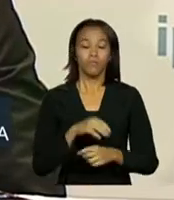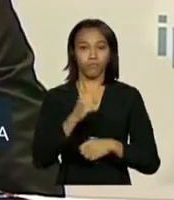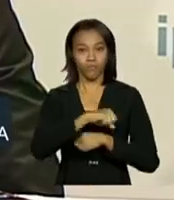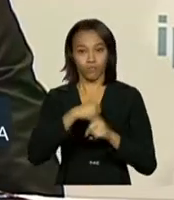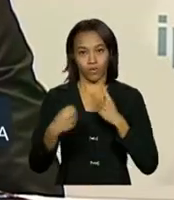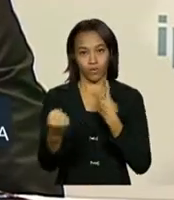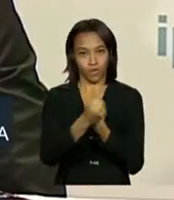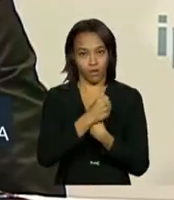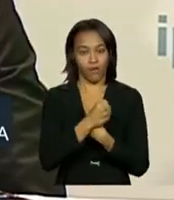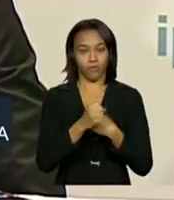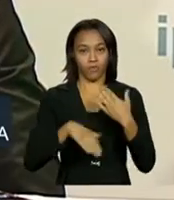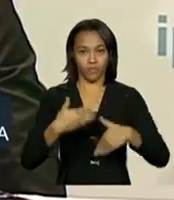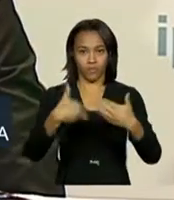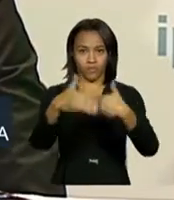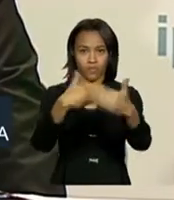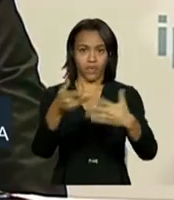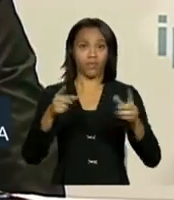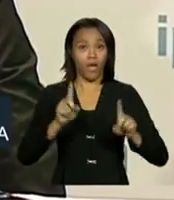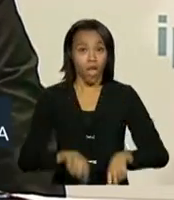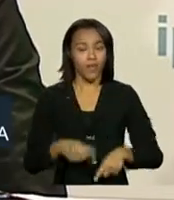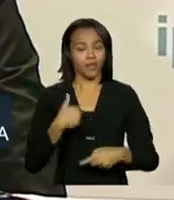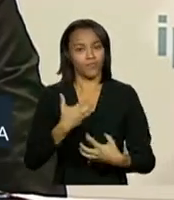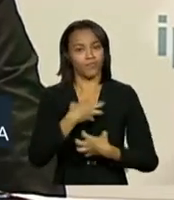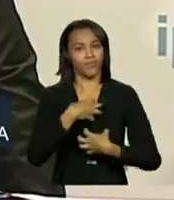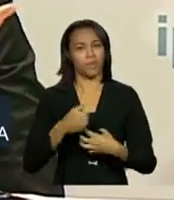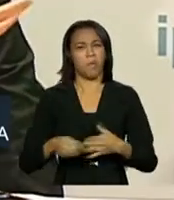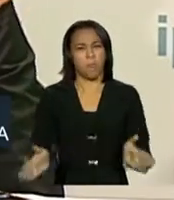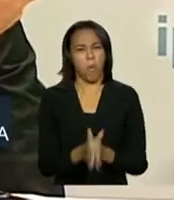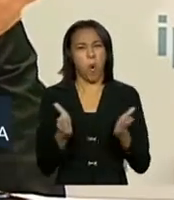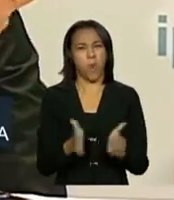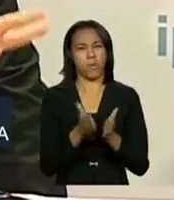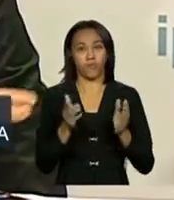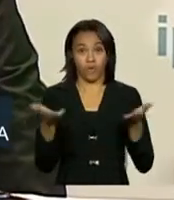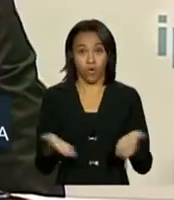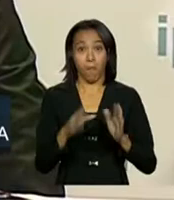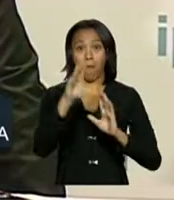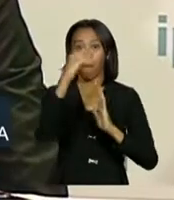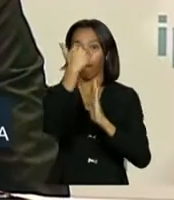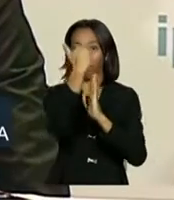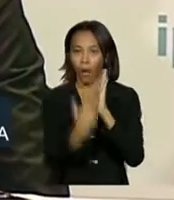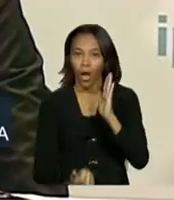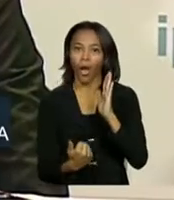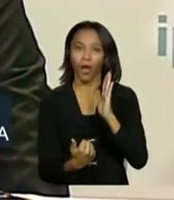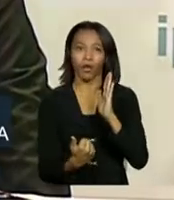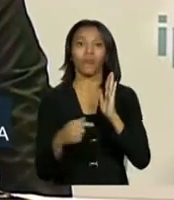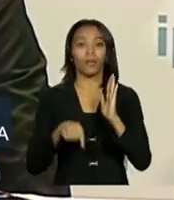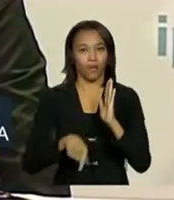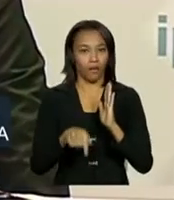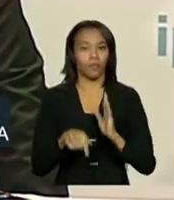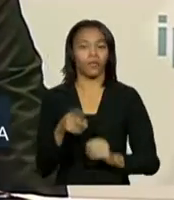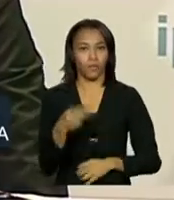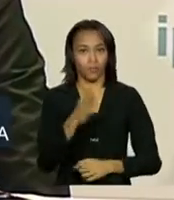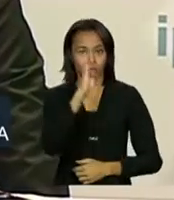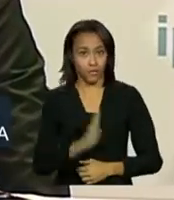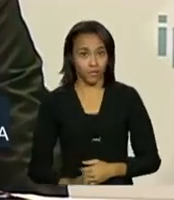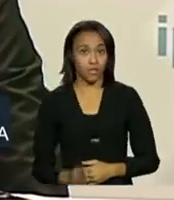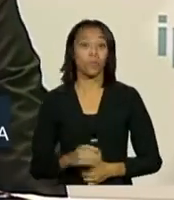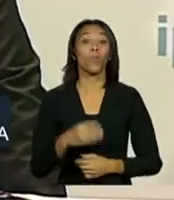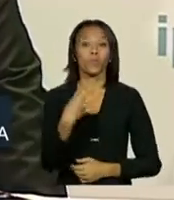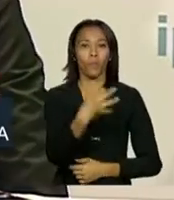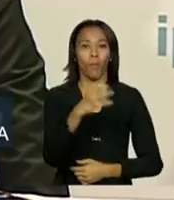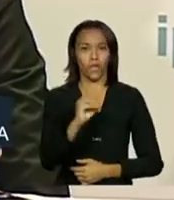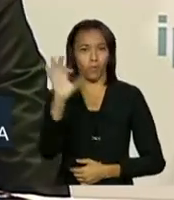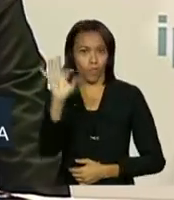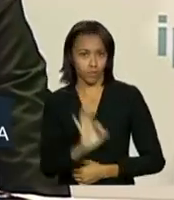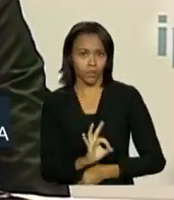são coisas, é isso que me mobiliza. A pobreza caiu recentemente em termos monetários, obviamente é uma dimensão,